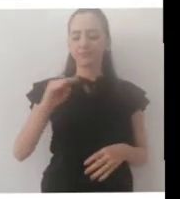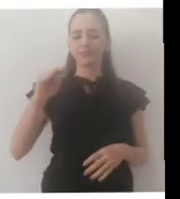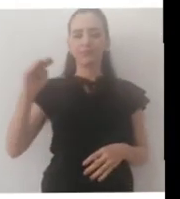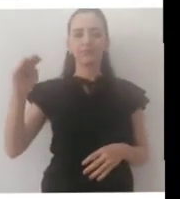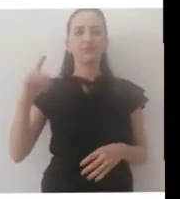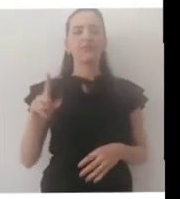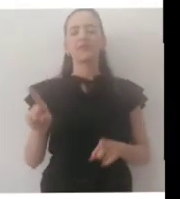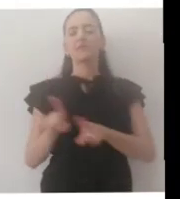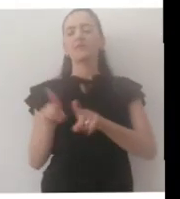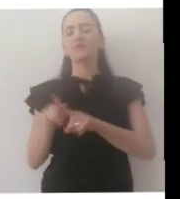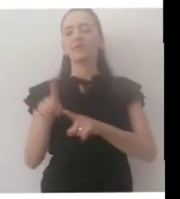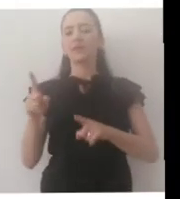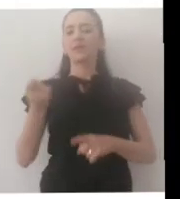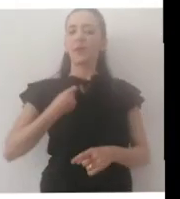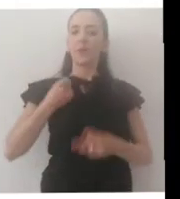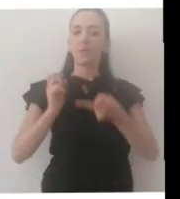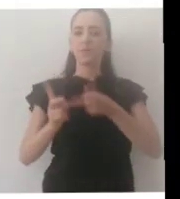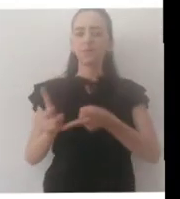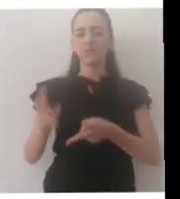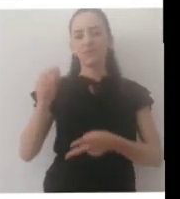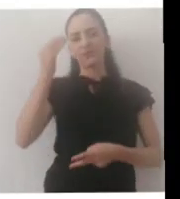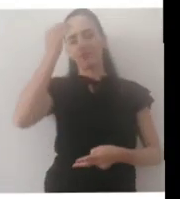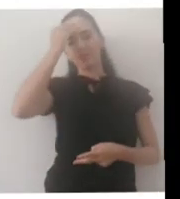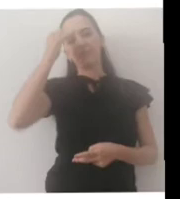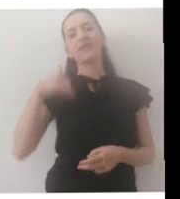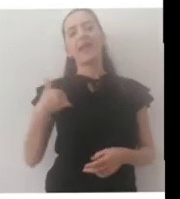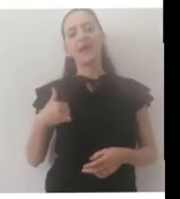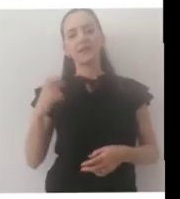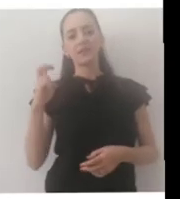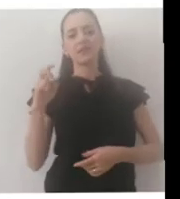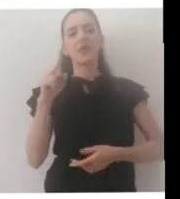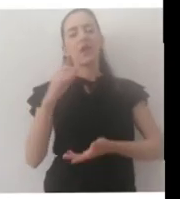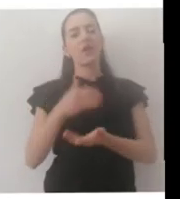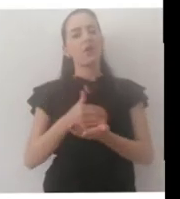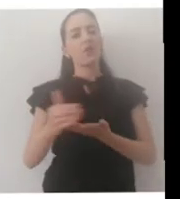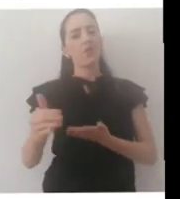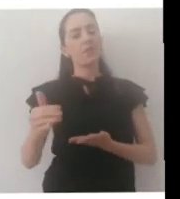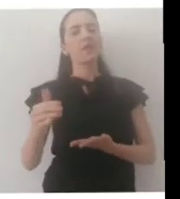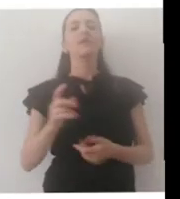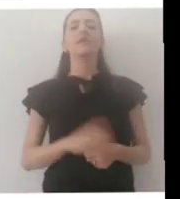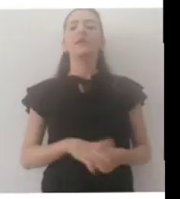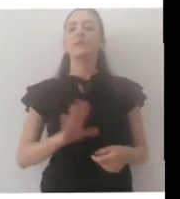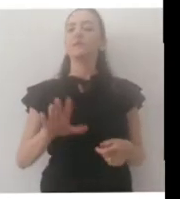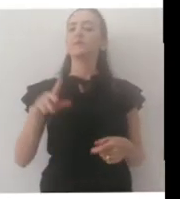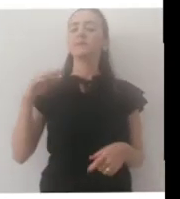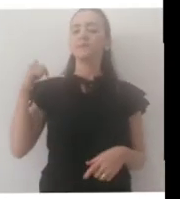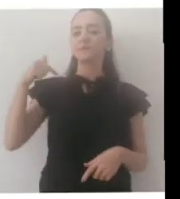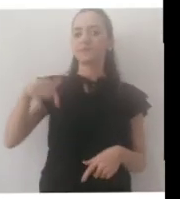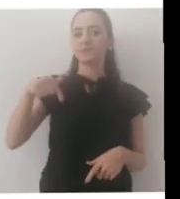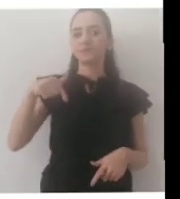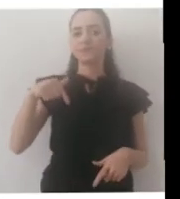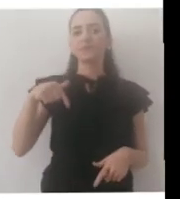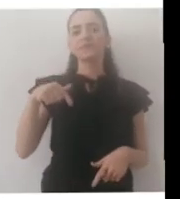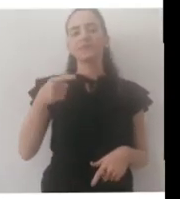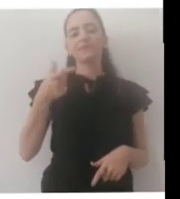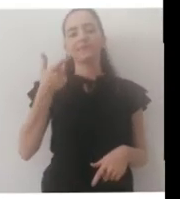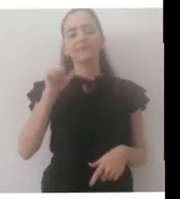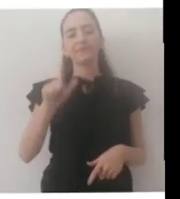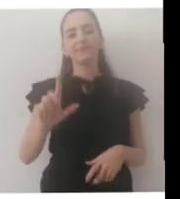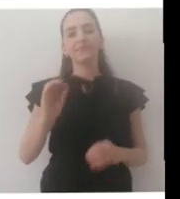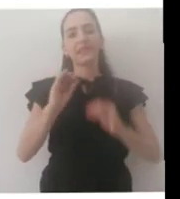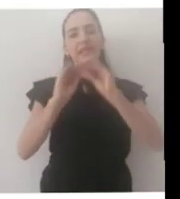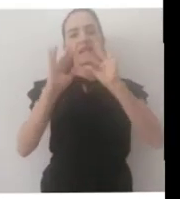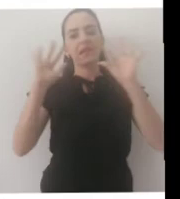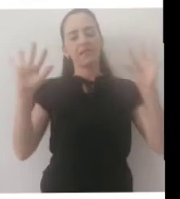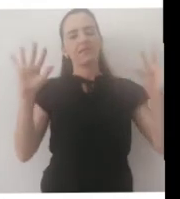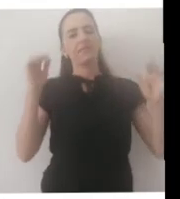animais. Seriação, botar do menor para o maior. Conservação de quantidades. A partir de 5 anos, a criança começa a fazer